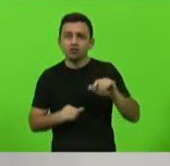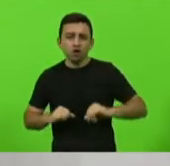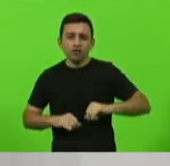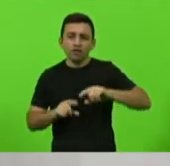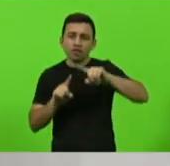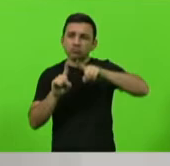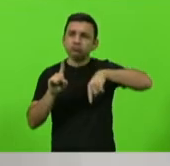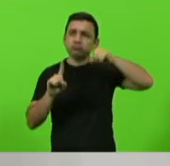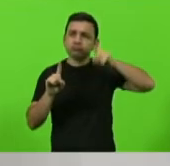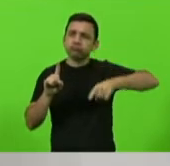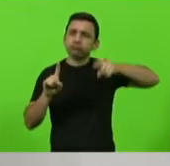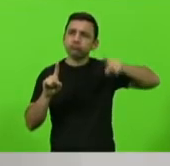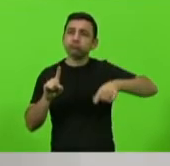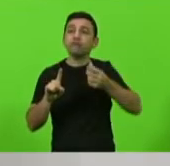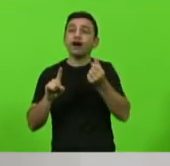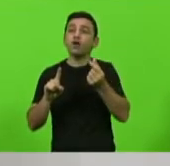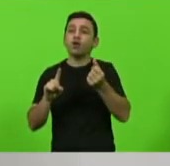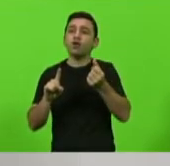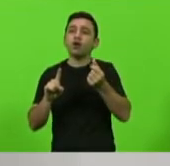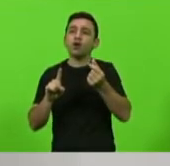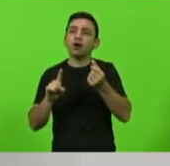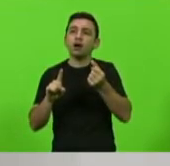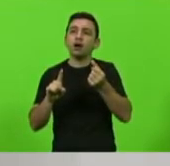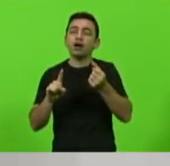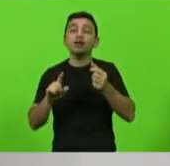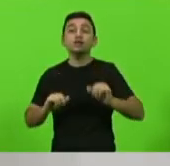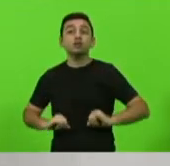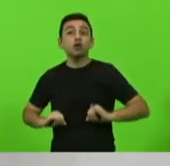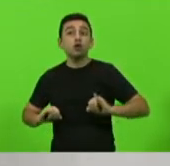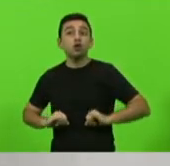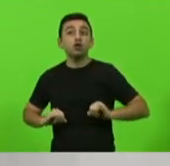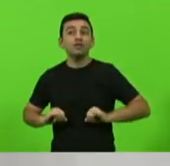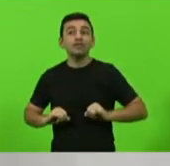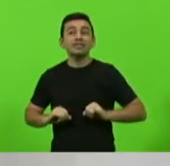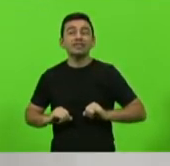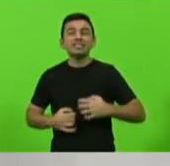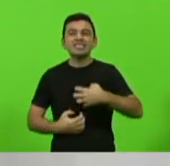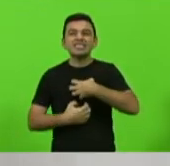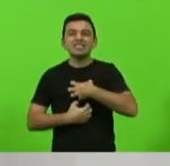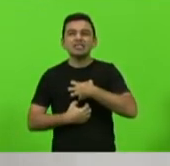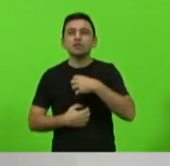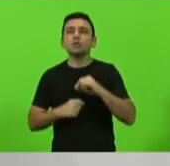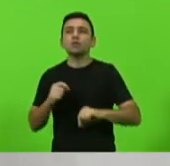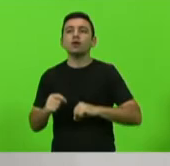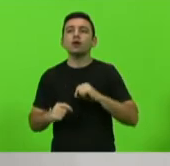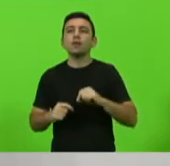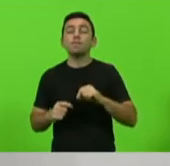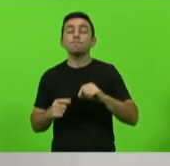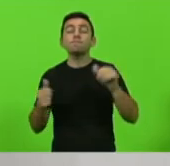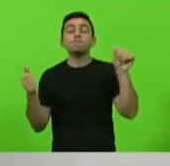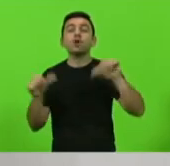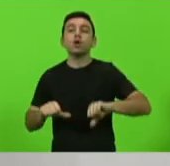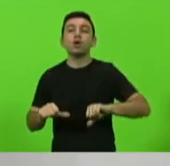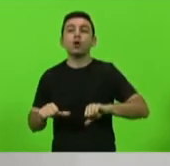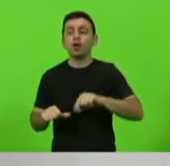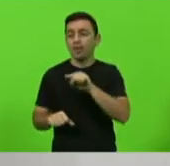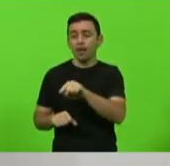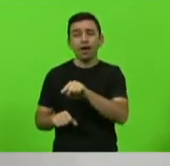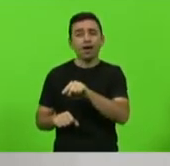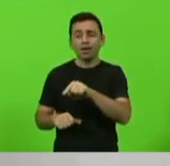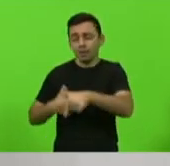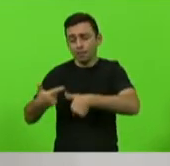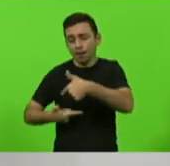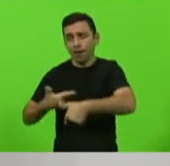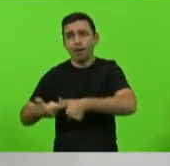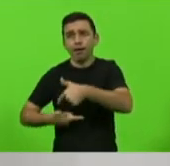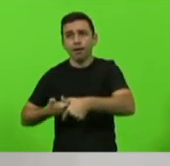oscilação de preços. Mas quem sofre, quem sente essa oscilação, é só o produtor, que